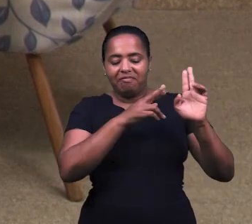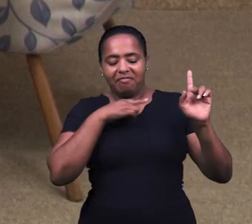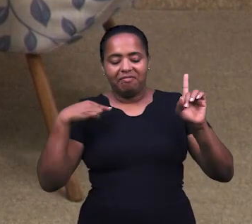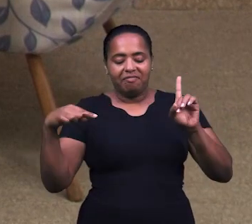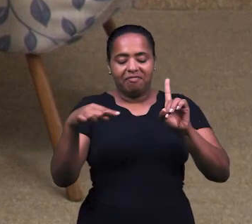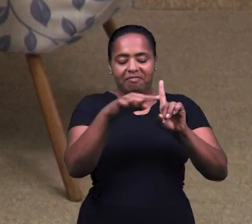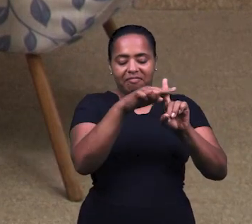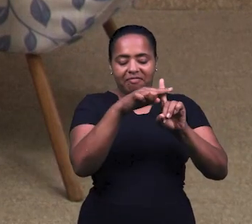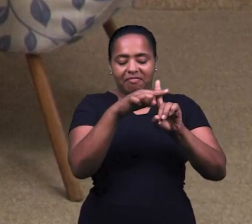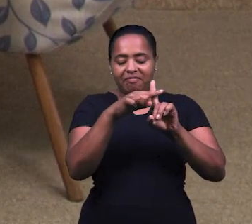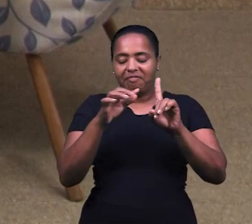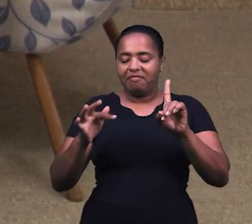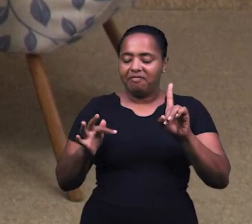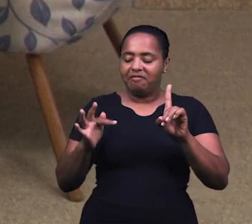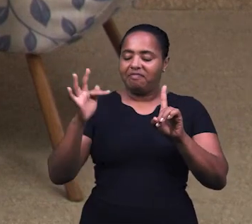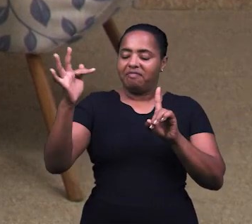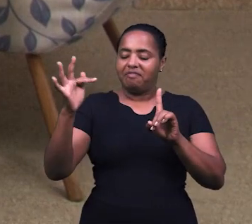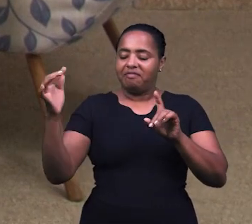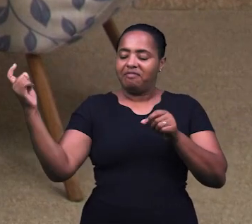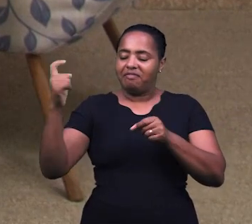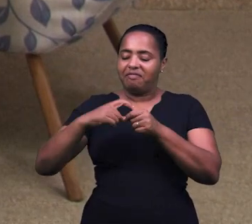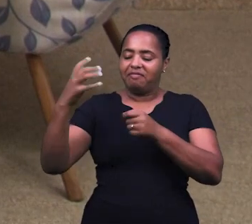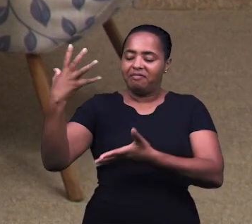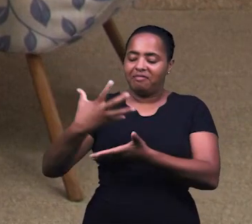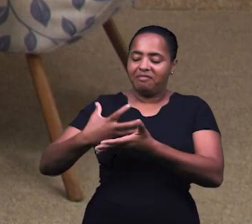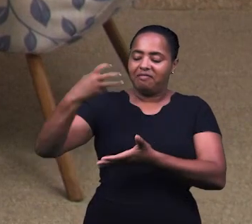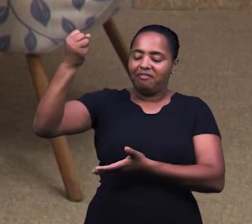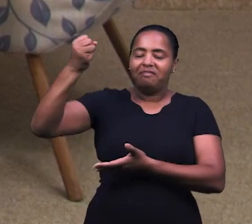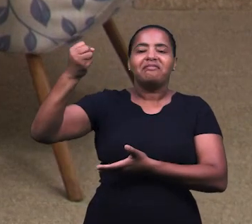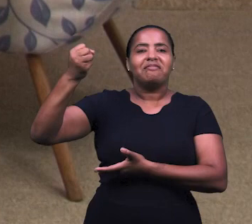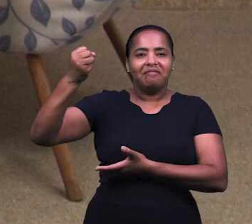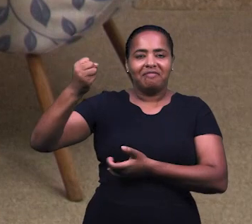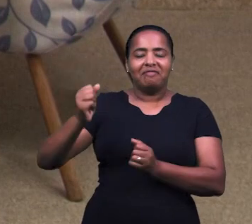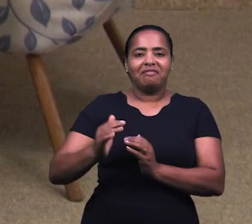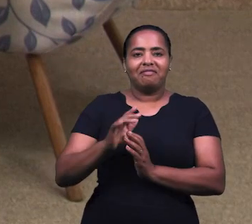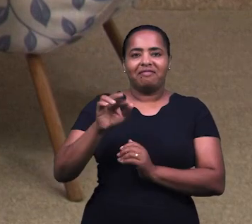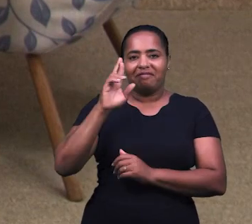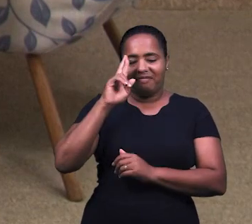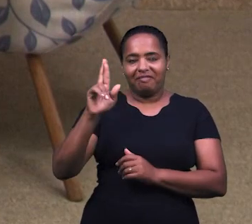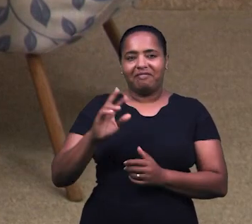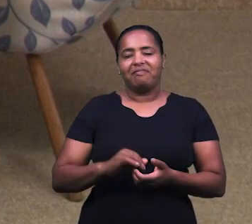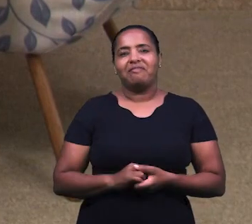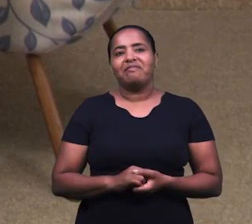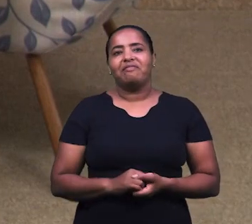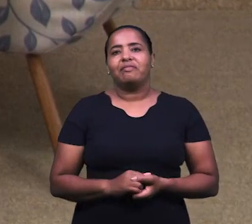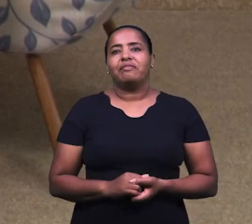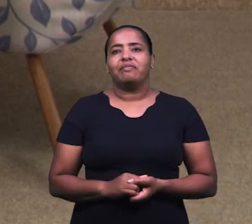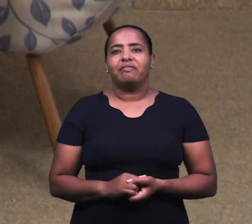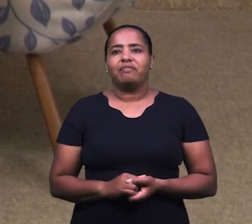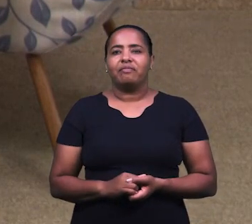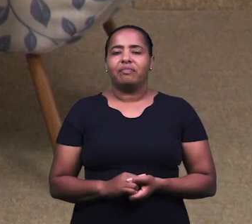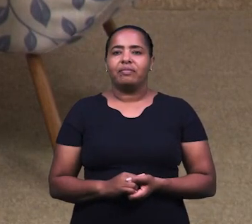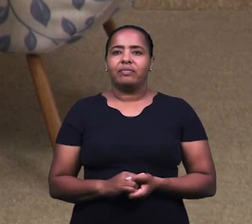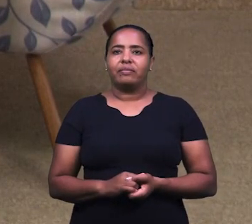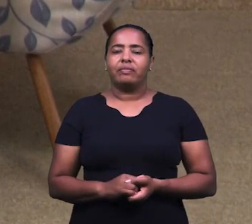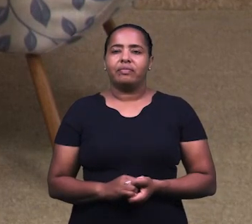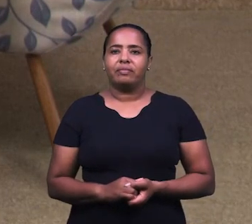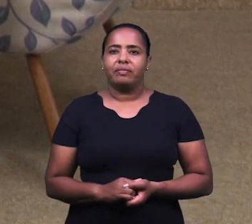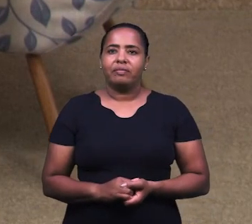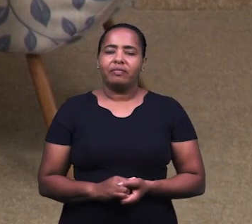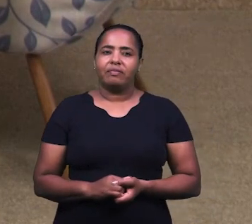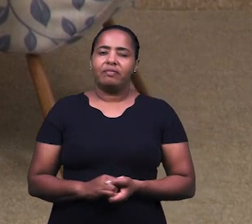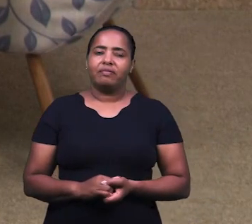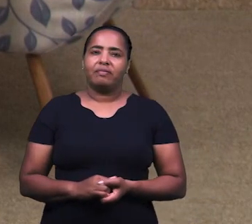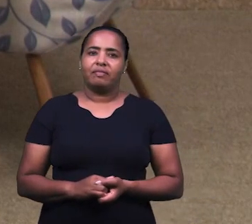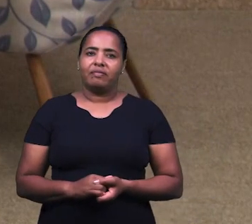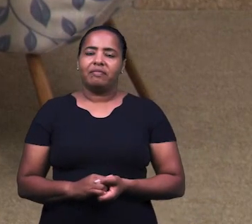sangue, para que brevemente a sua igreja possa morar com ele na eternidade. Louvado seja o nome do Senhor. Glória a Jesus. Muito bom.